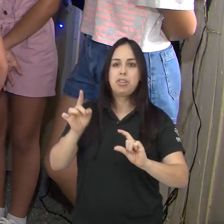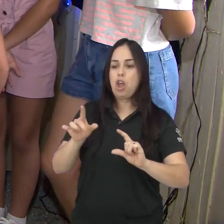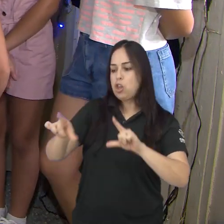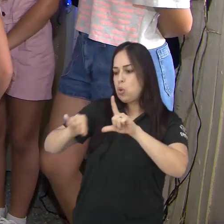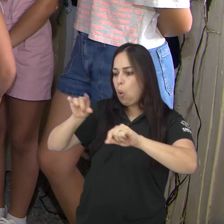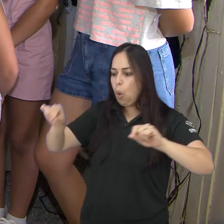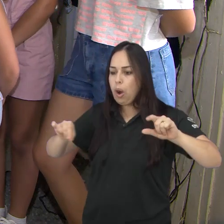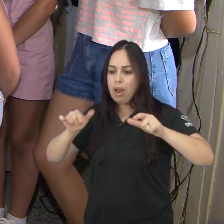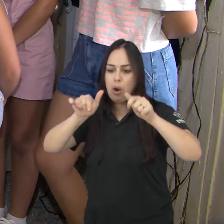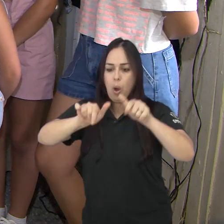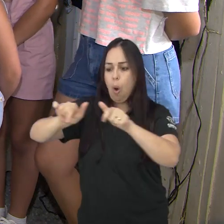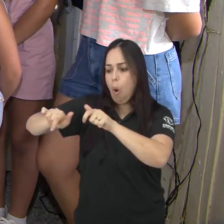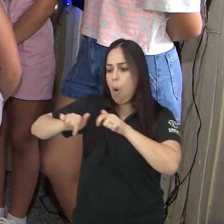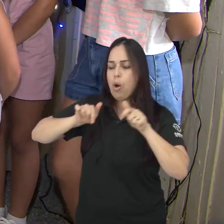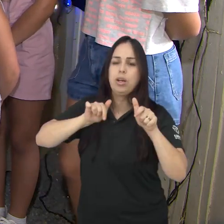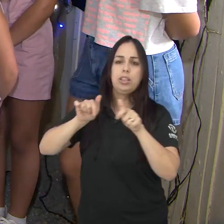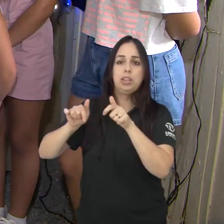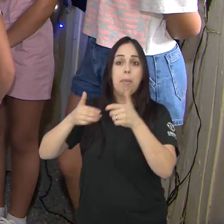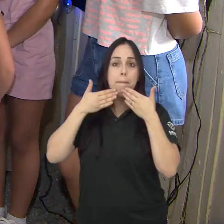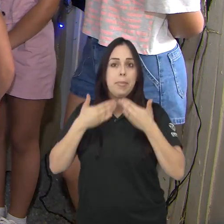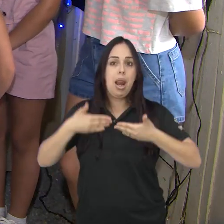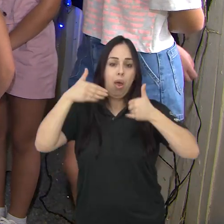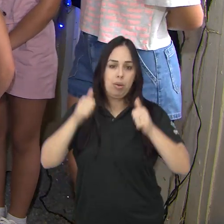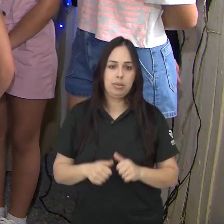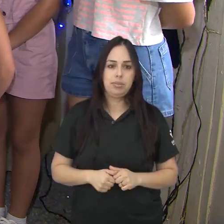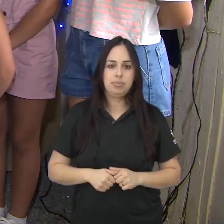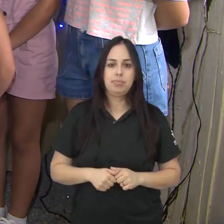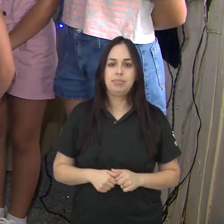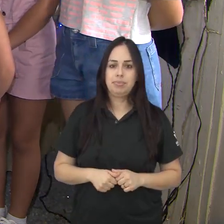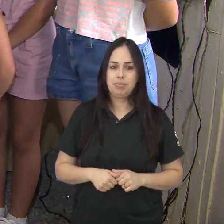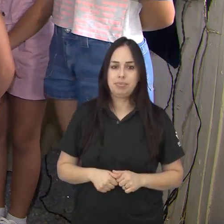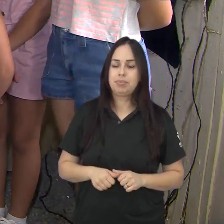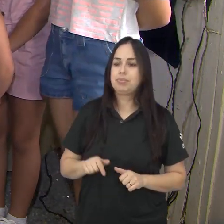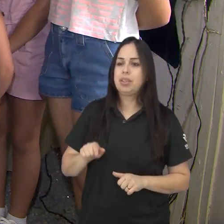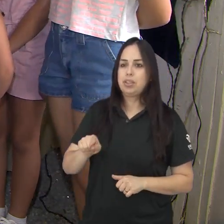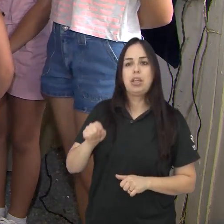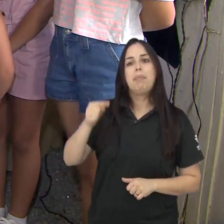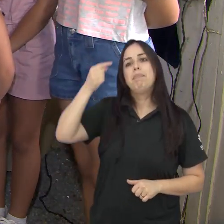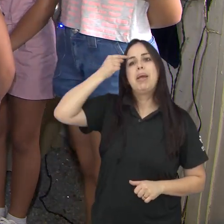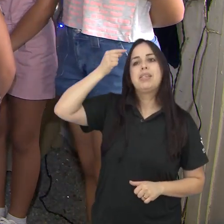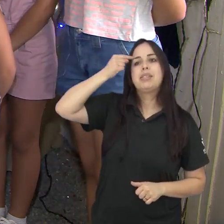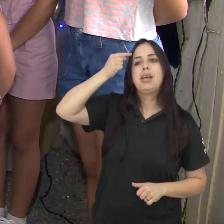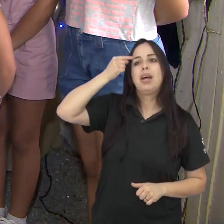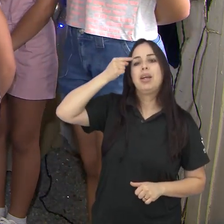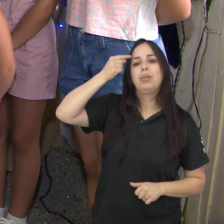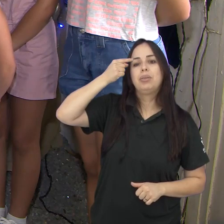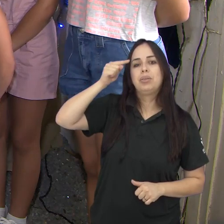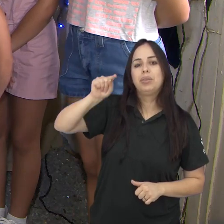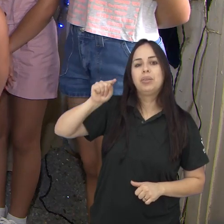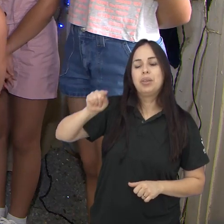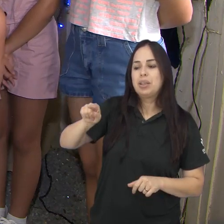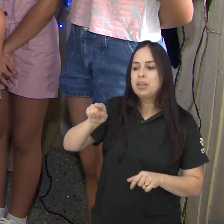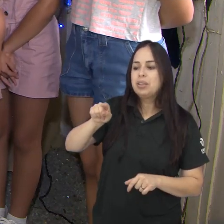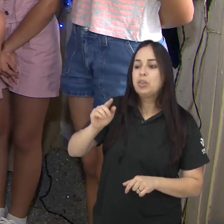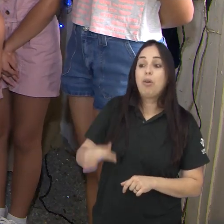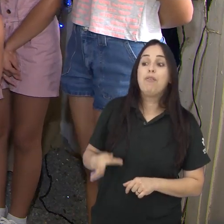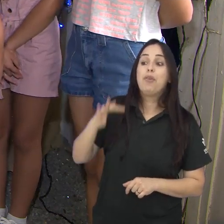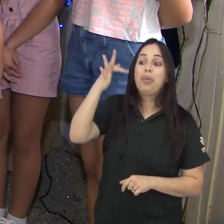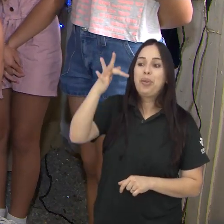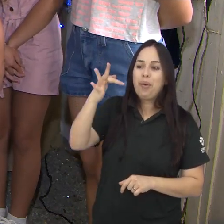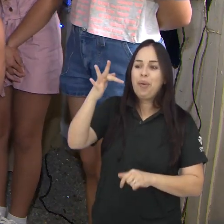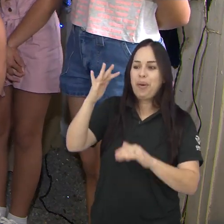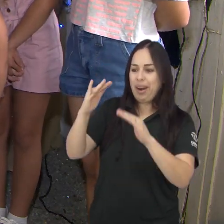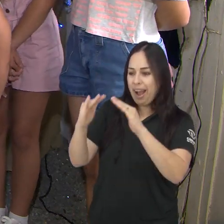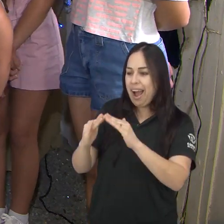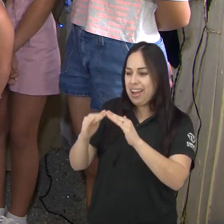depois elas têm a liberdade de procurar o lugarzinho que querem montar e como montar. E já estão pensando no presépio que vocês vão ter